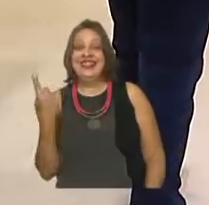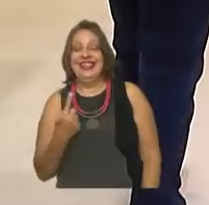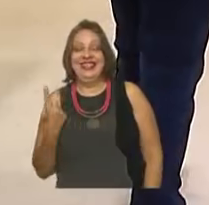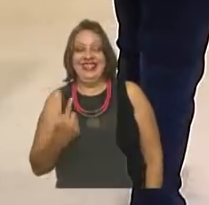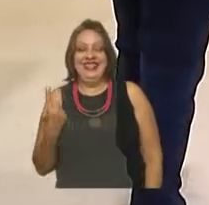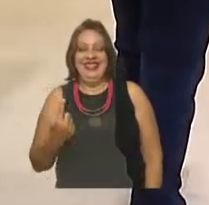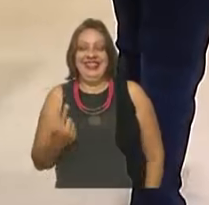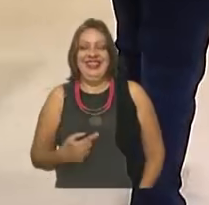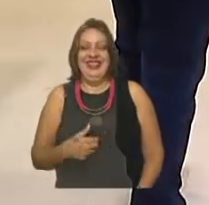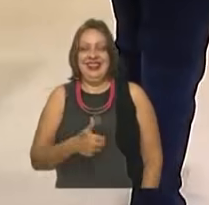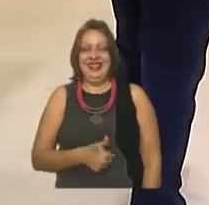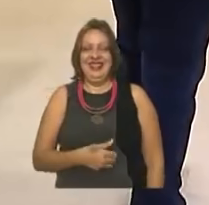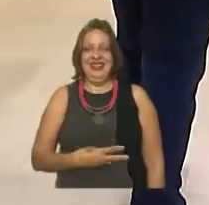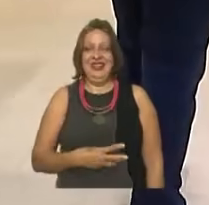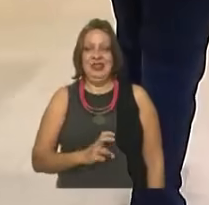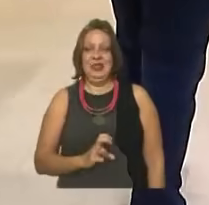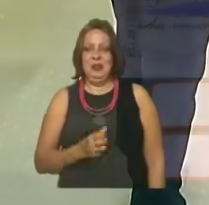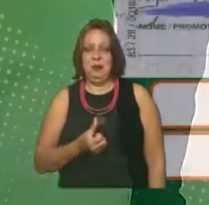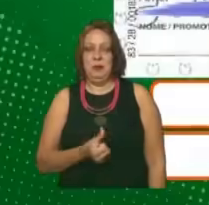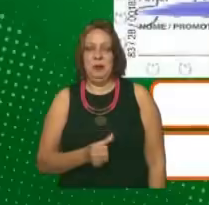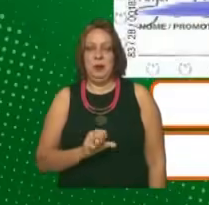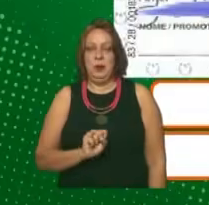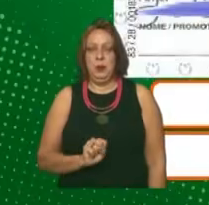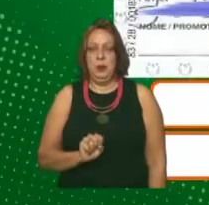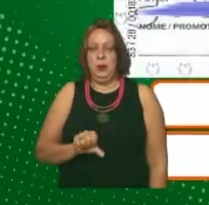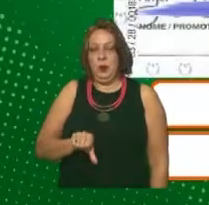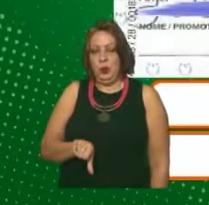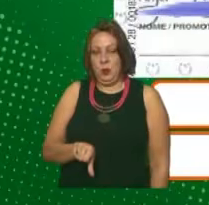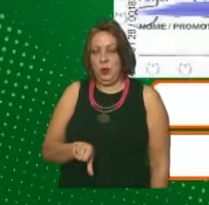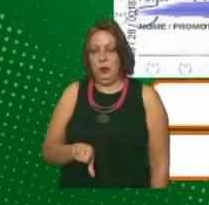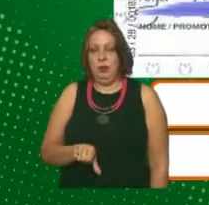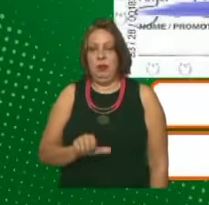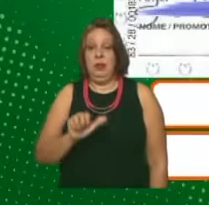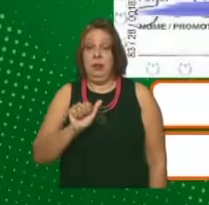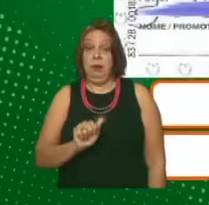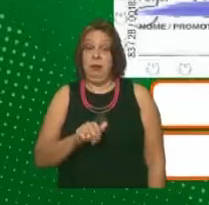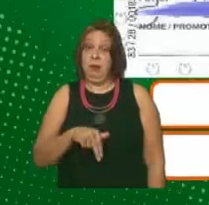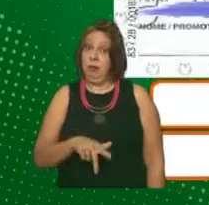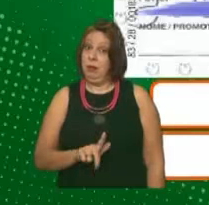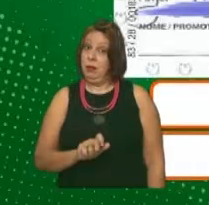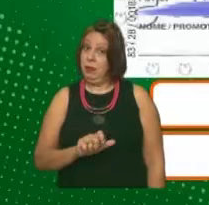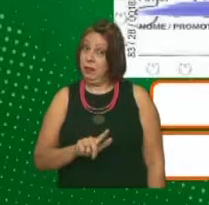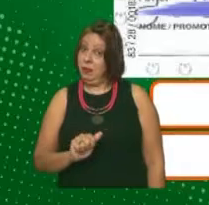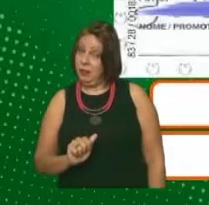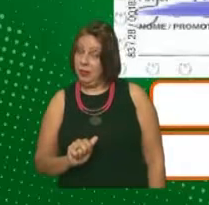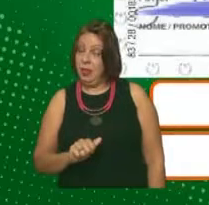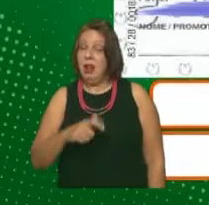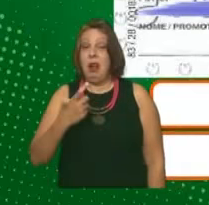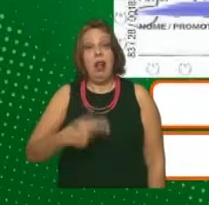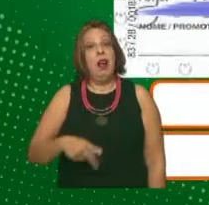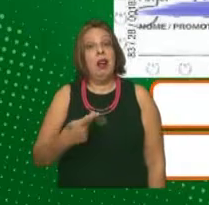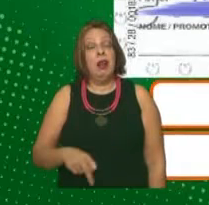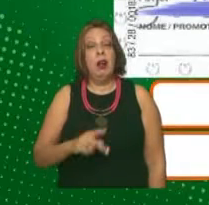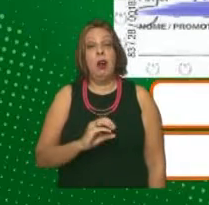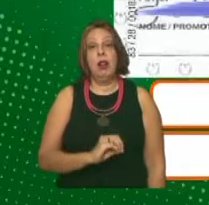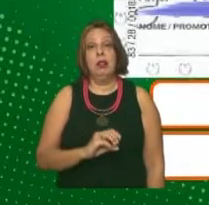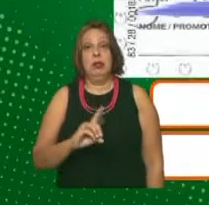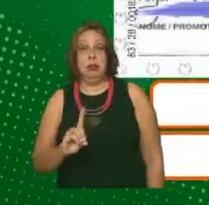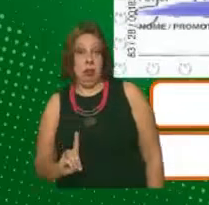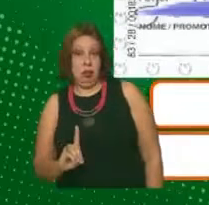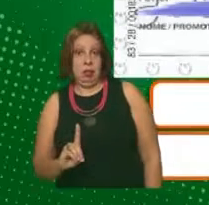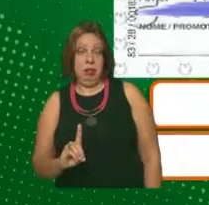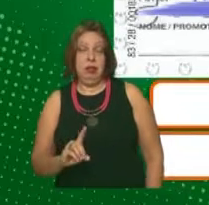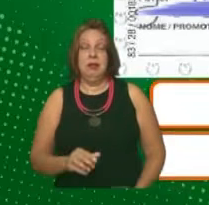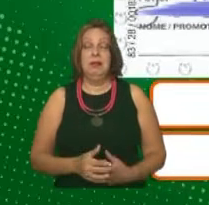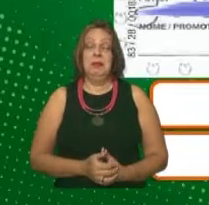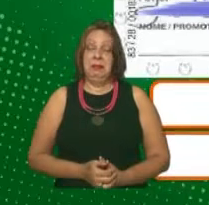girando, girando, parou no 135689. Ângela Vieira Messias, é do Orlando Dantas, adquiriu com aval no G Barbosa